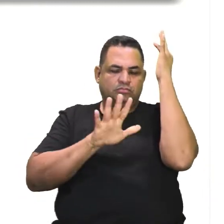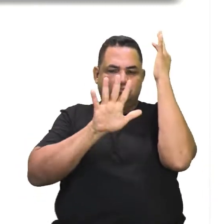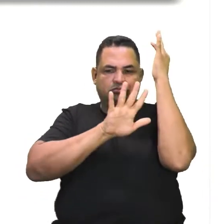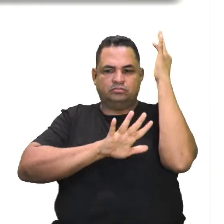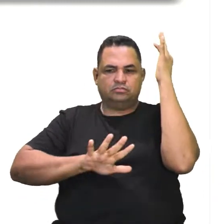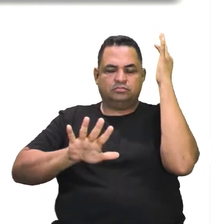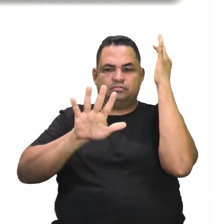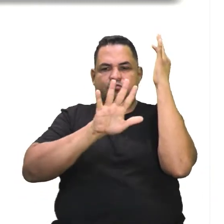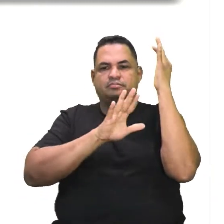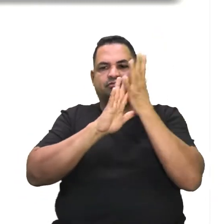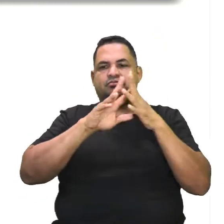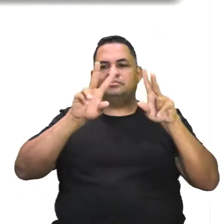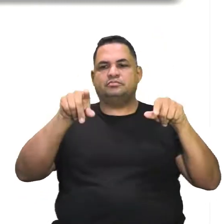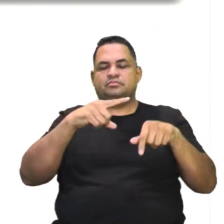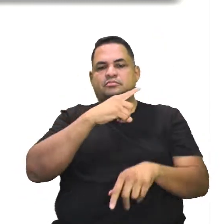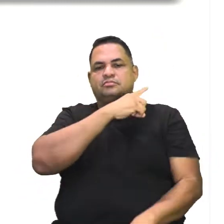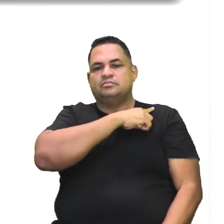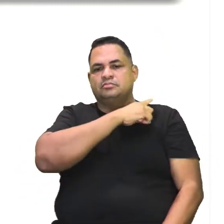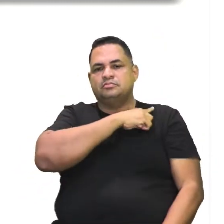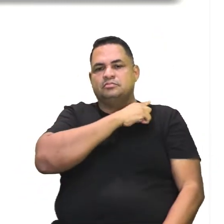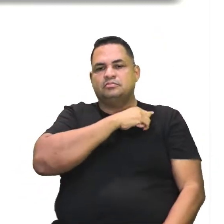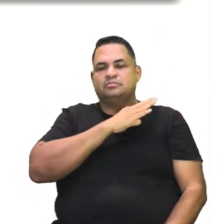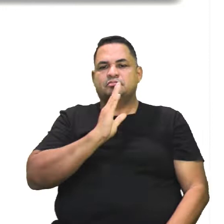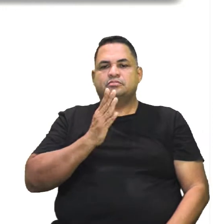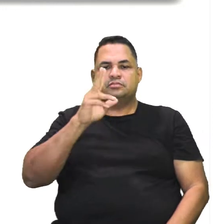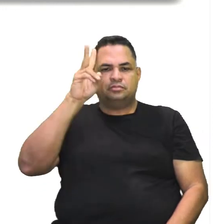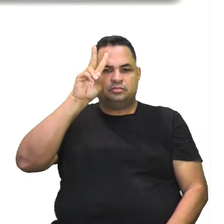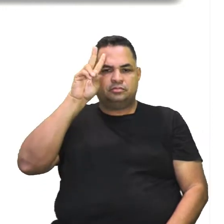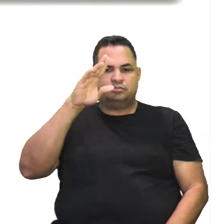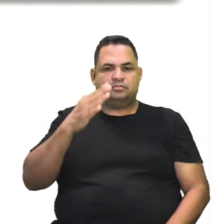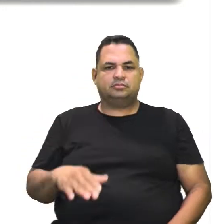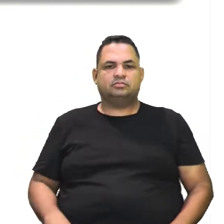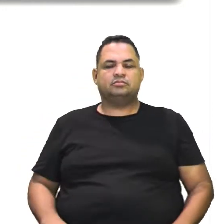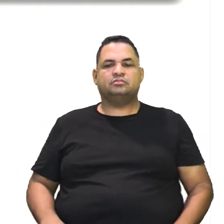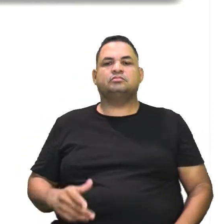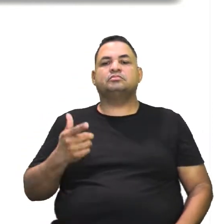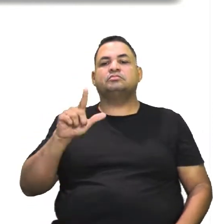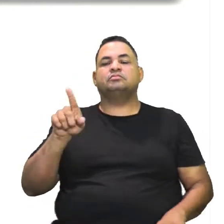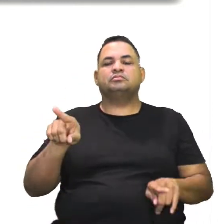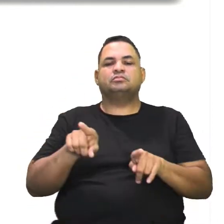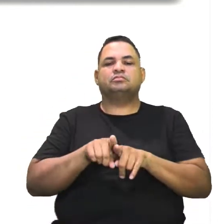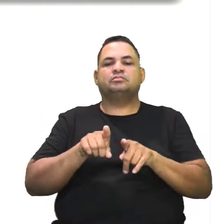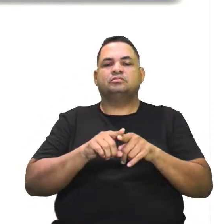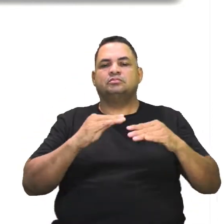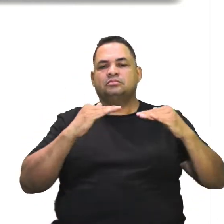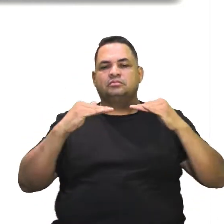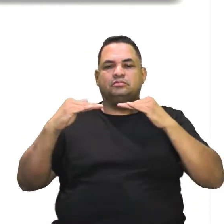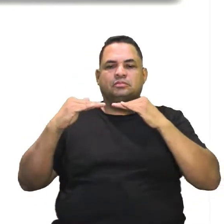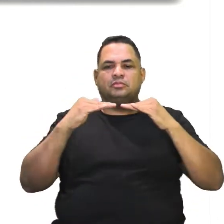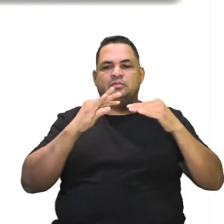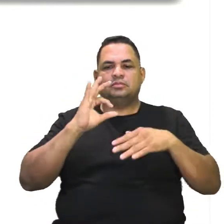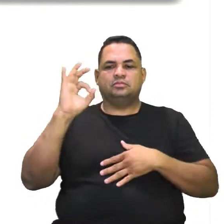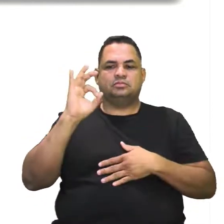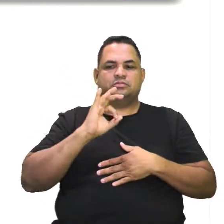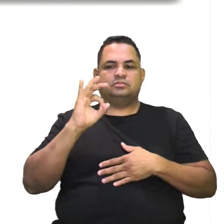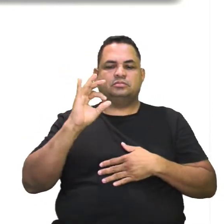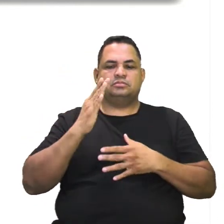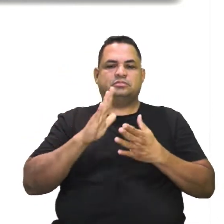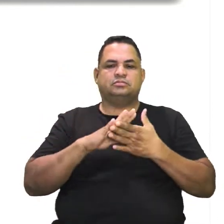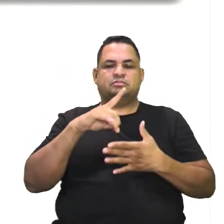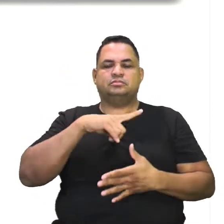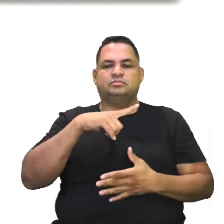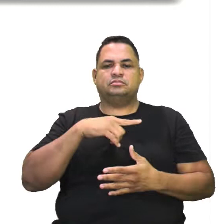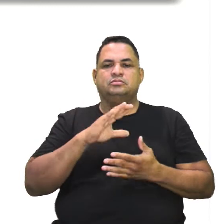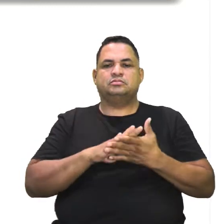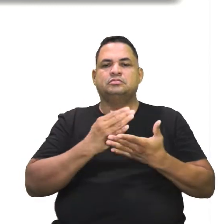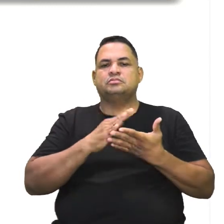funções, assunto lá do primeiro ano, e a gente vai relembrar aqui com a galera. Outra coisa que a gente faz é uma equivalência de taxas, né? Então,